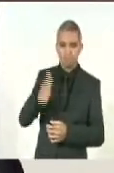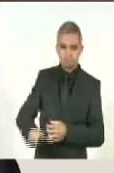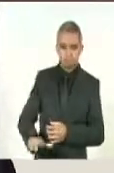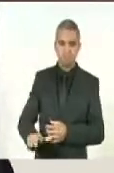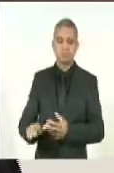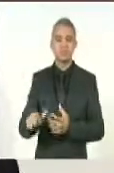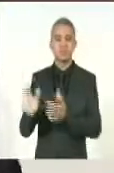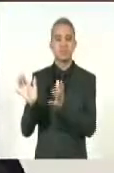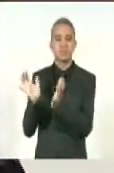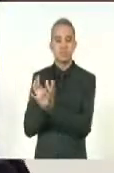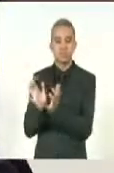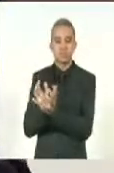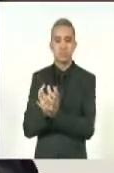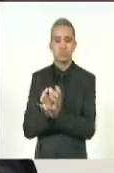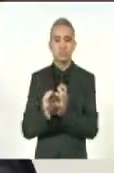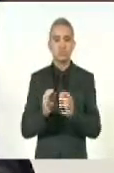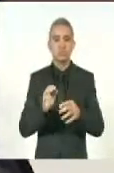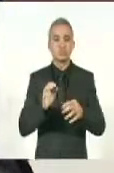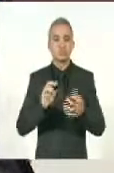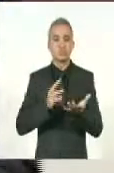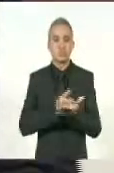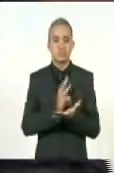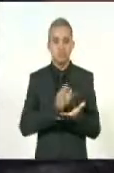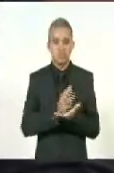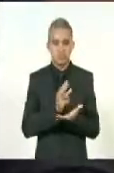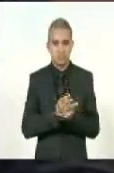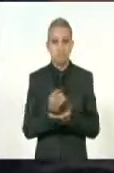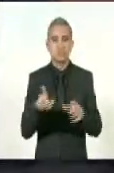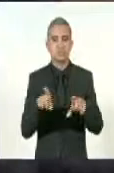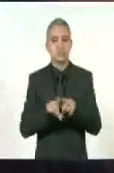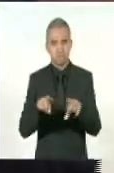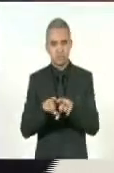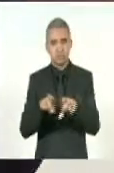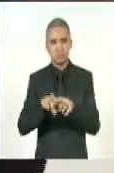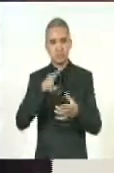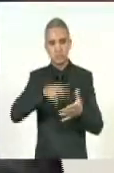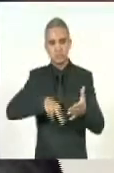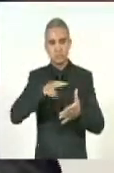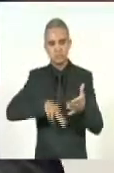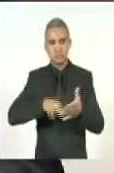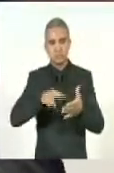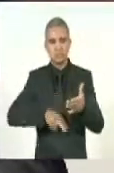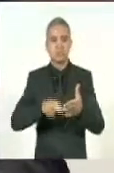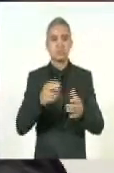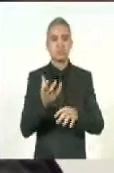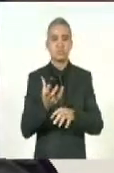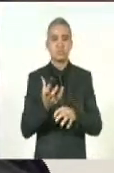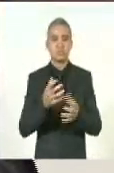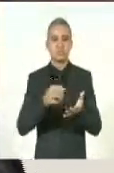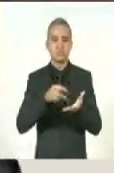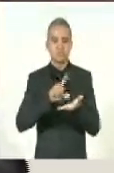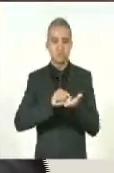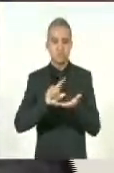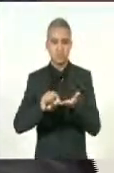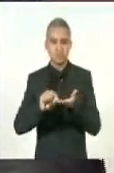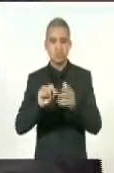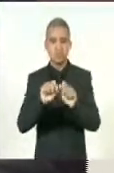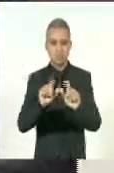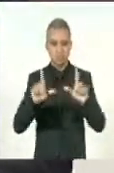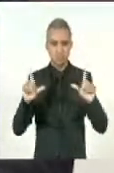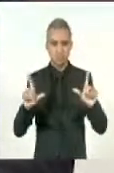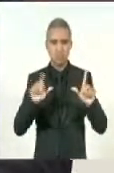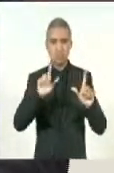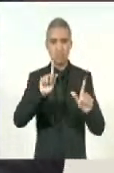de WhatsApp, além de ter lido uma matéria que foi publicada num blog local da cidade de Pinheiro, o blog do professor Sandro